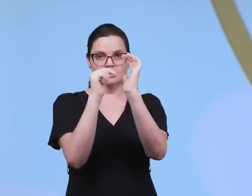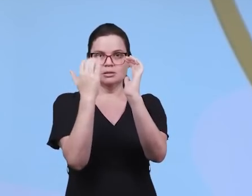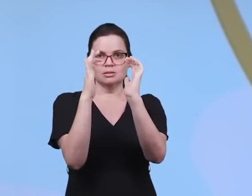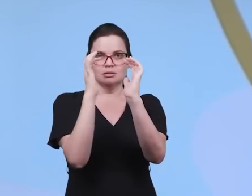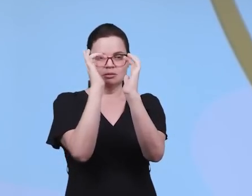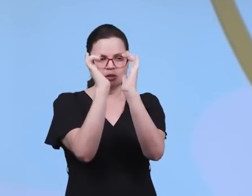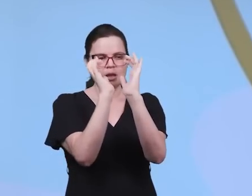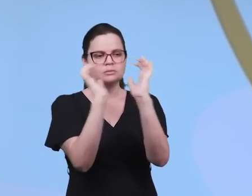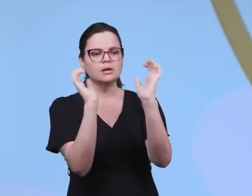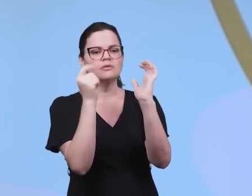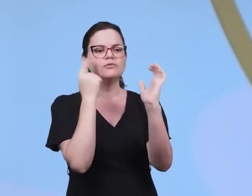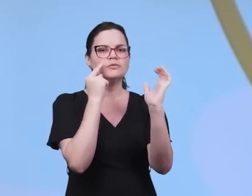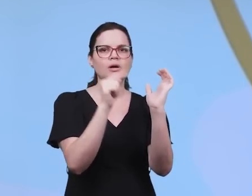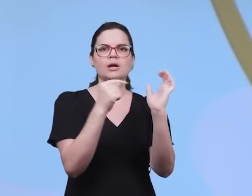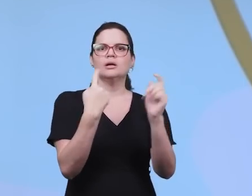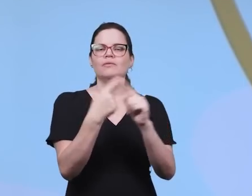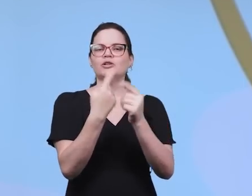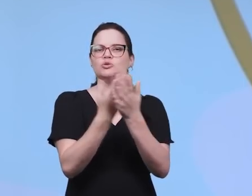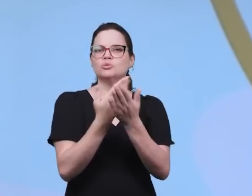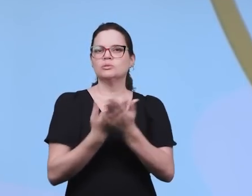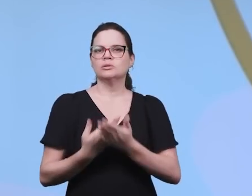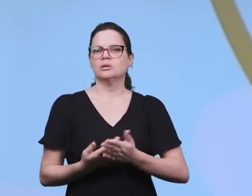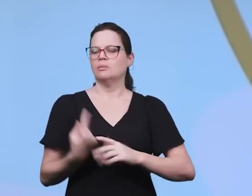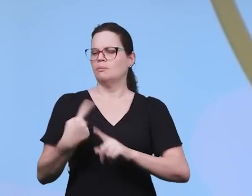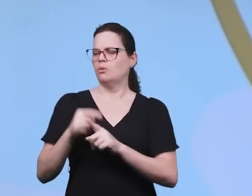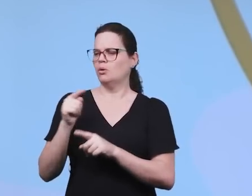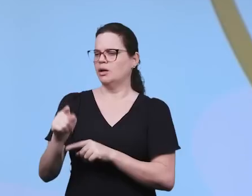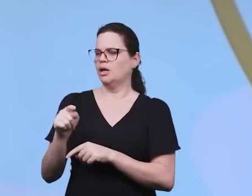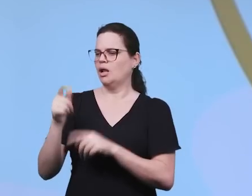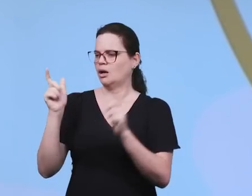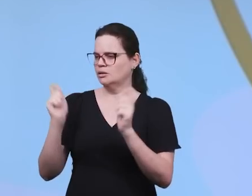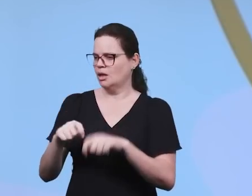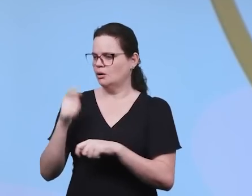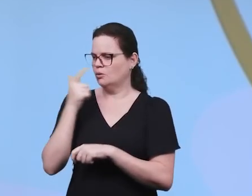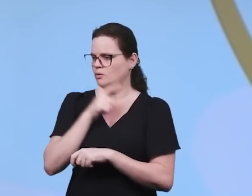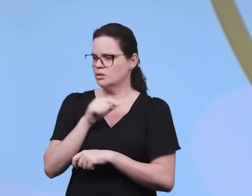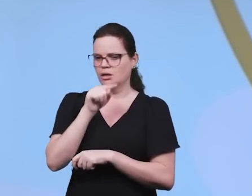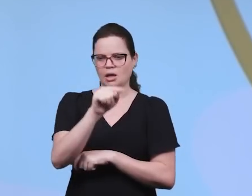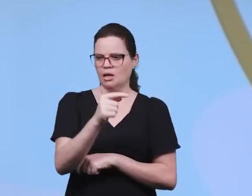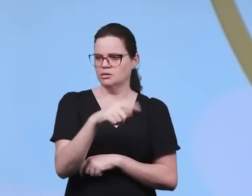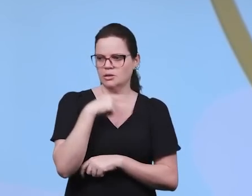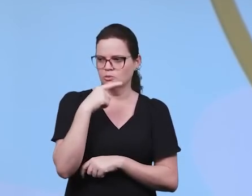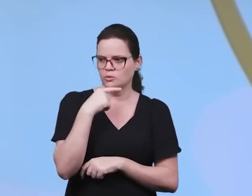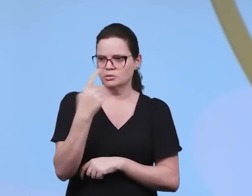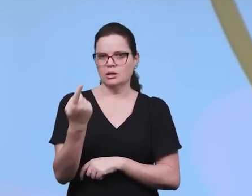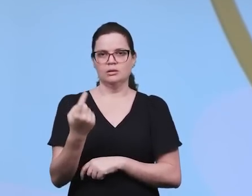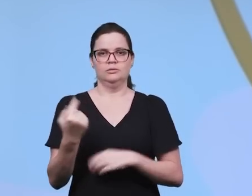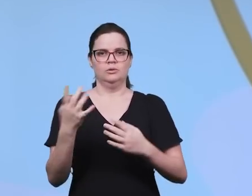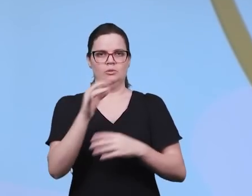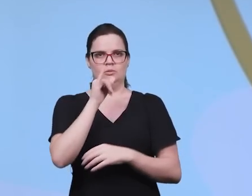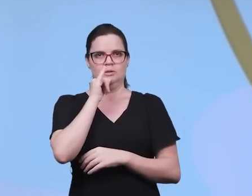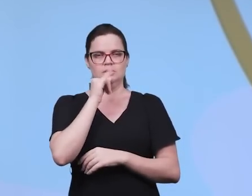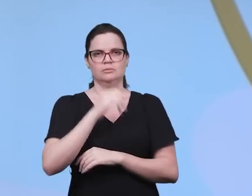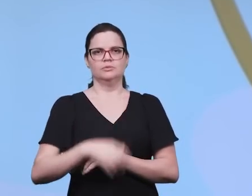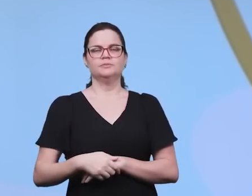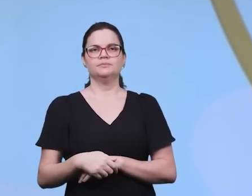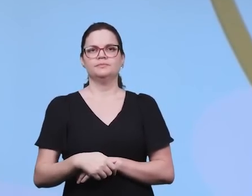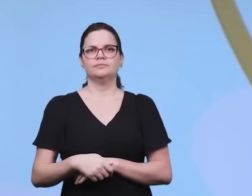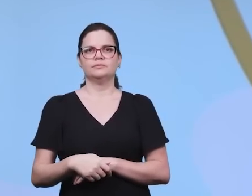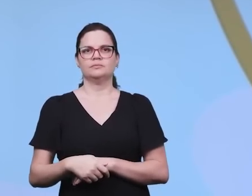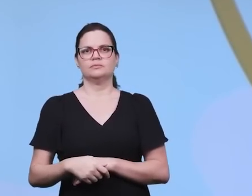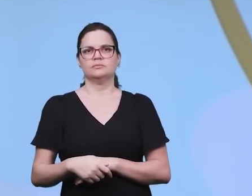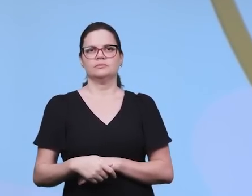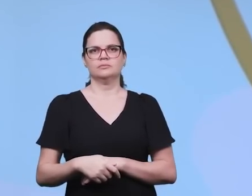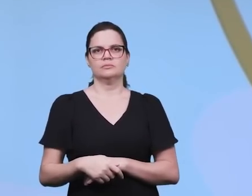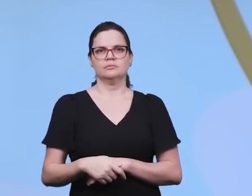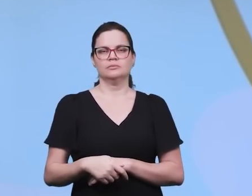a pessoa não consegue fazer tal coisa ou por que ela consegue fazer tal coisa. Por exemplo, recentemente, e quando eu digo recente, em poucos